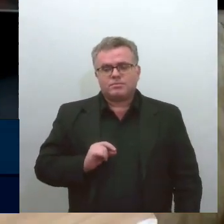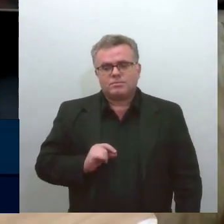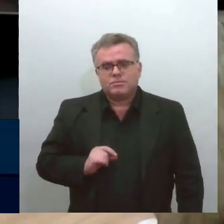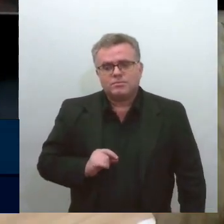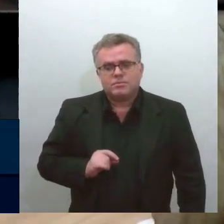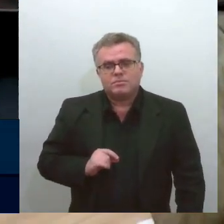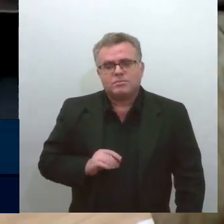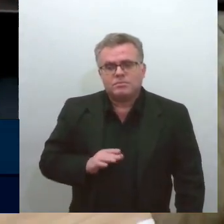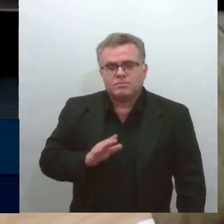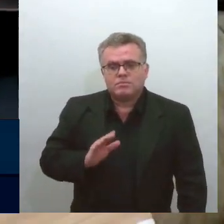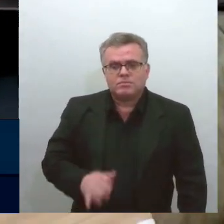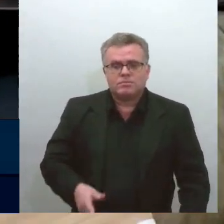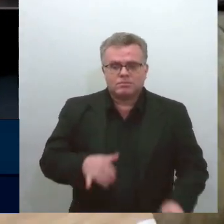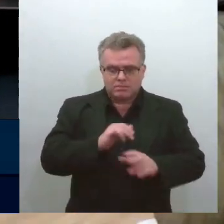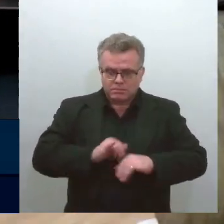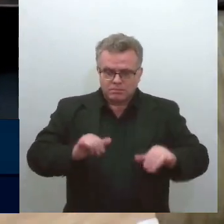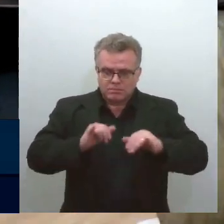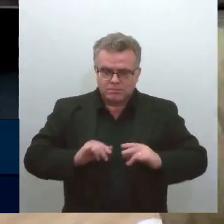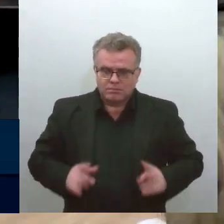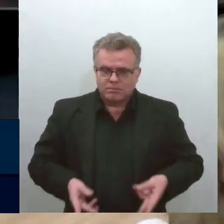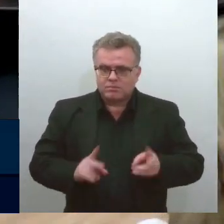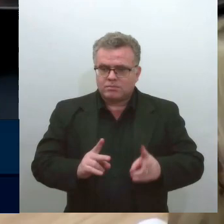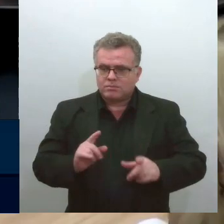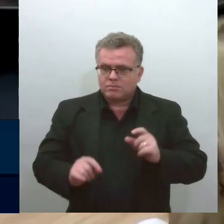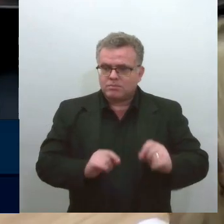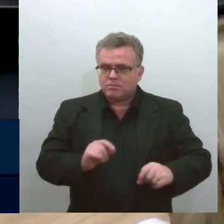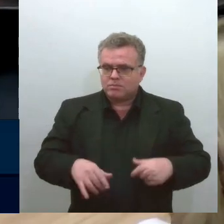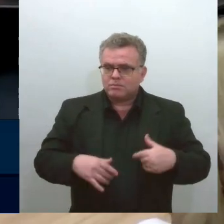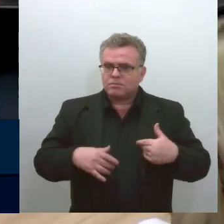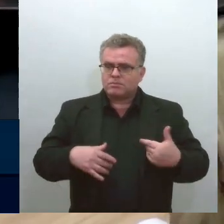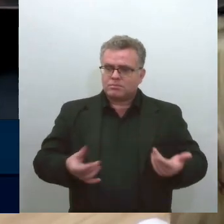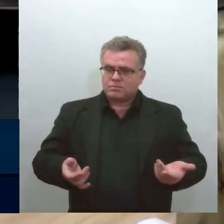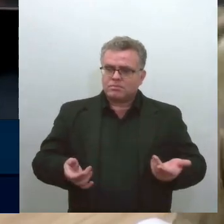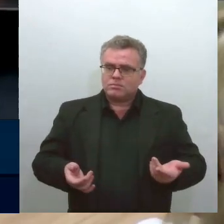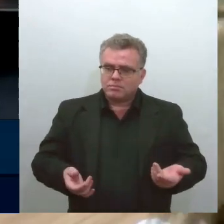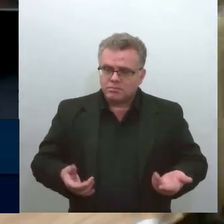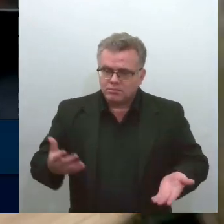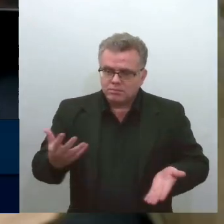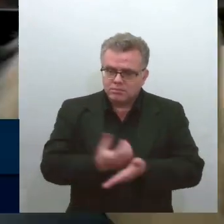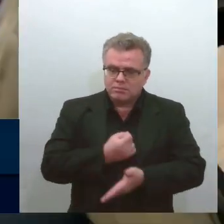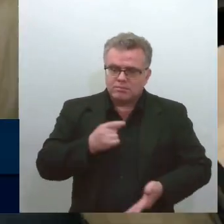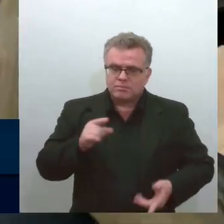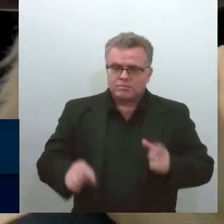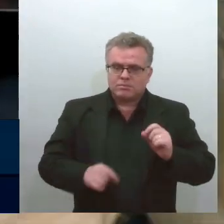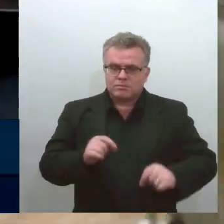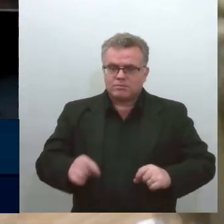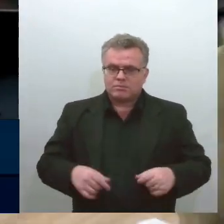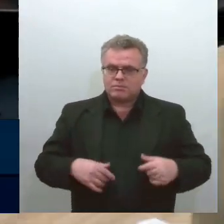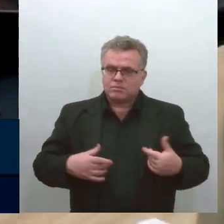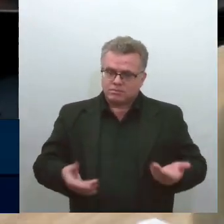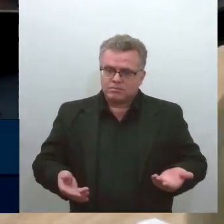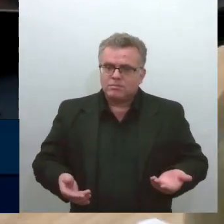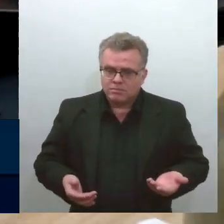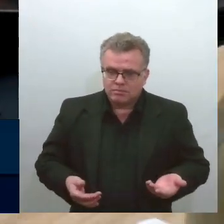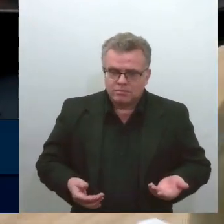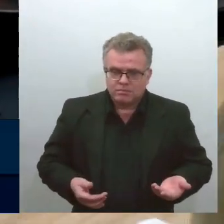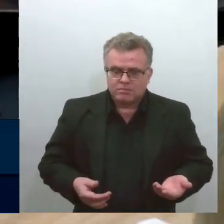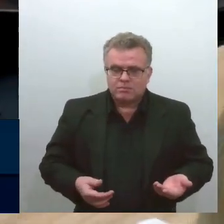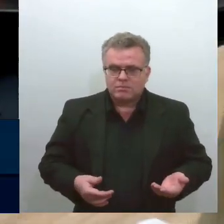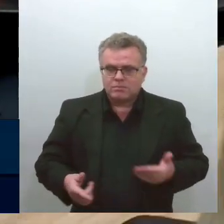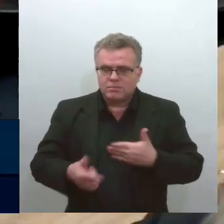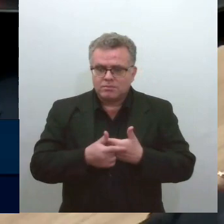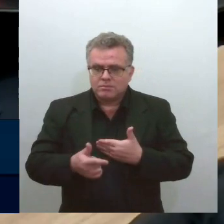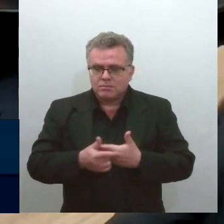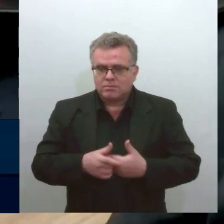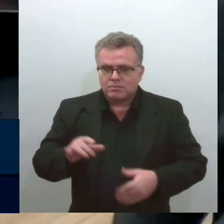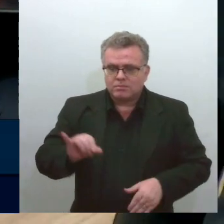às vezes, o governo, porque a comunicação acaba tendo um papel muito fundamental. Então, parabéns pelo